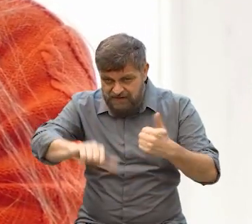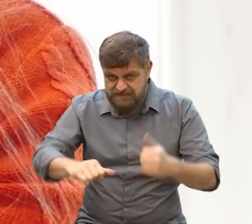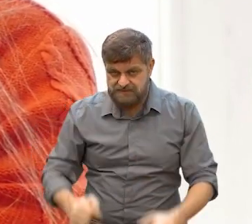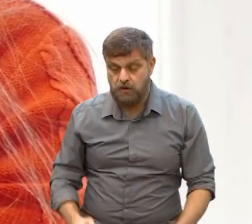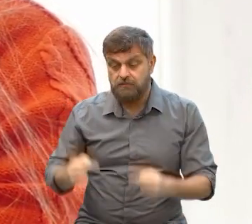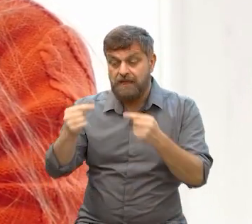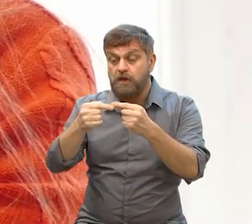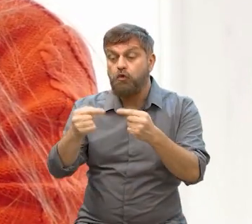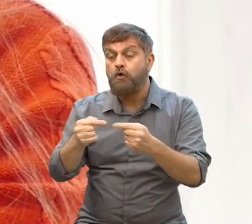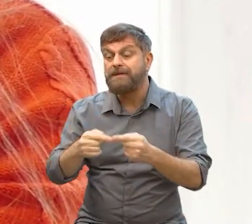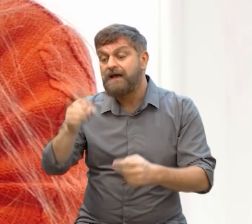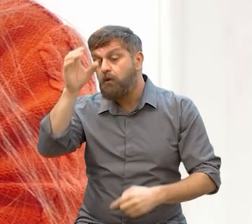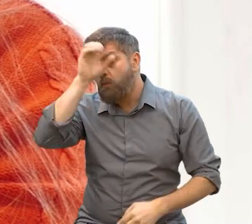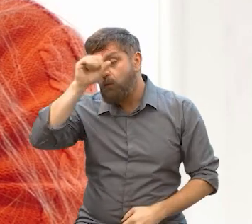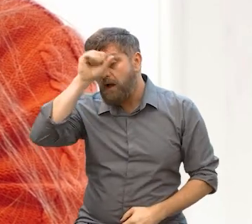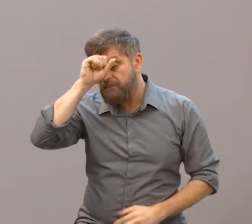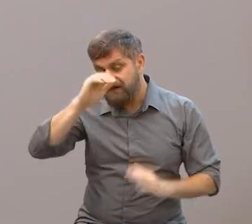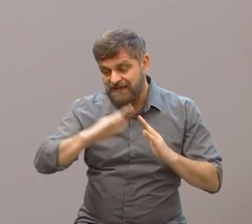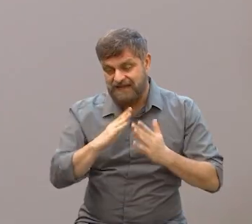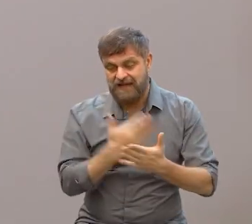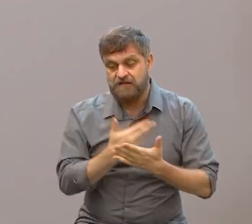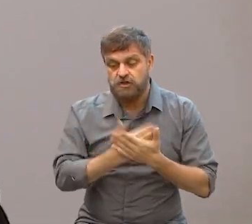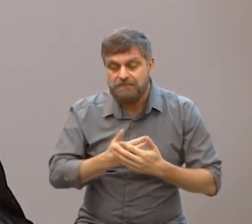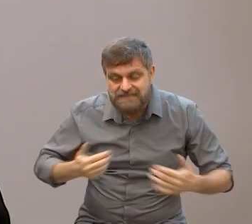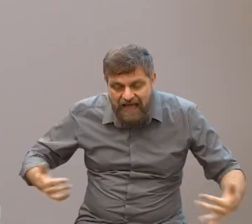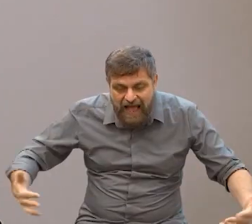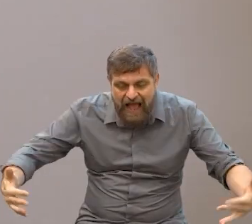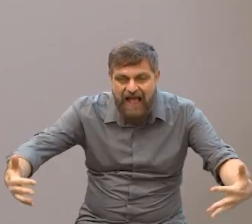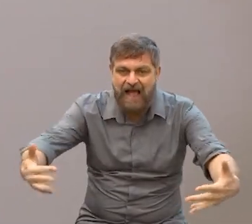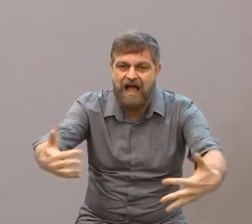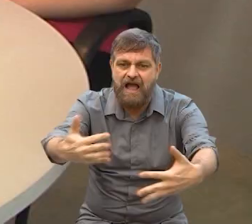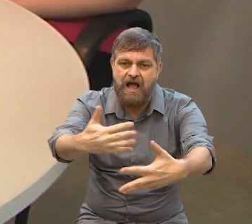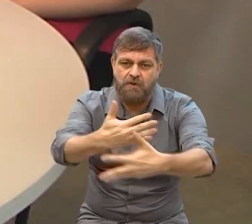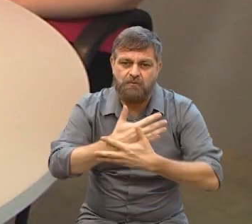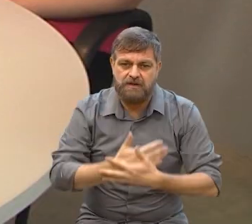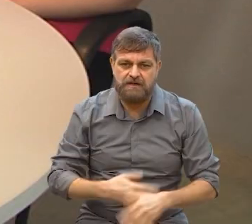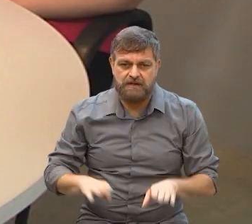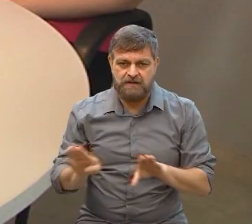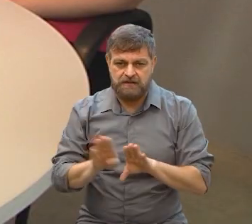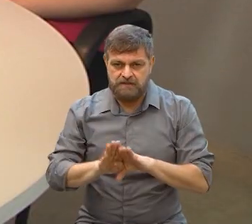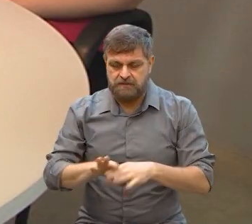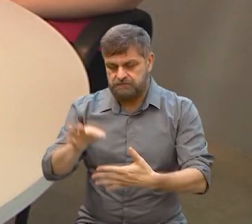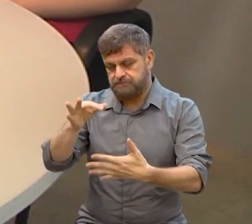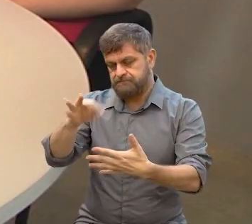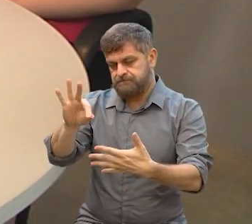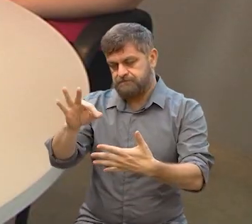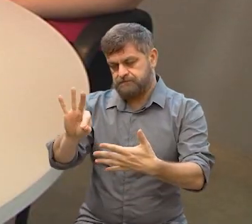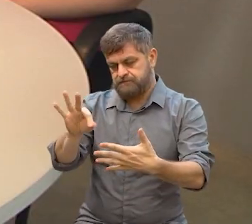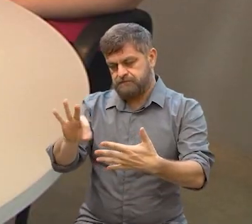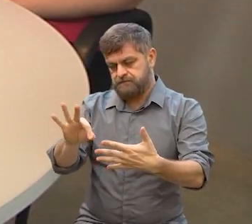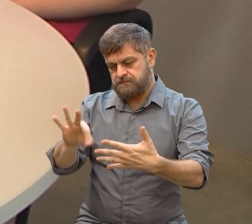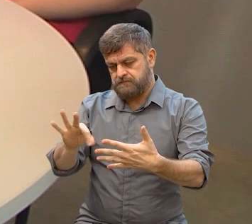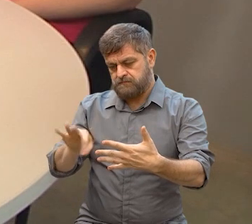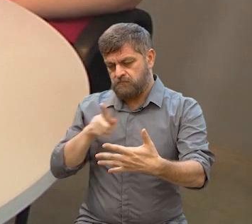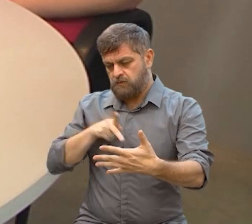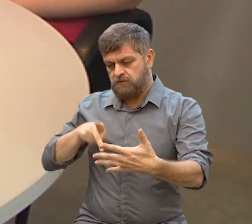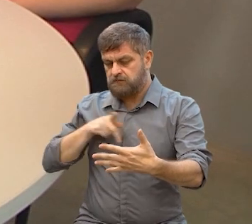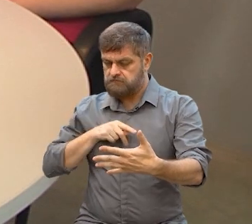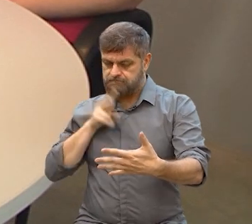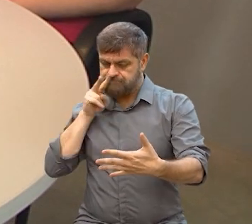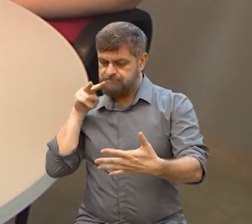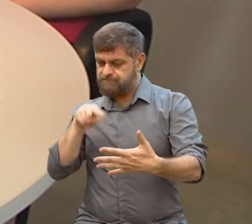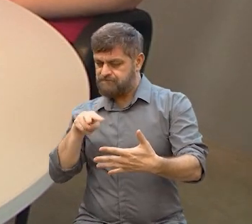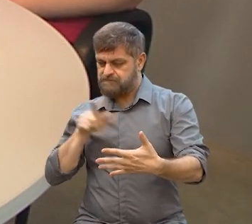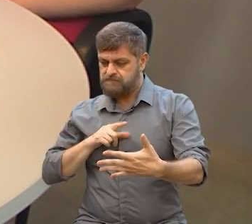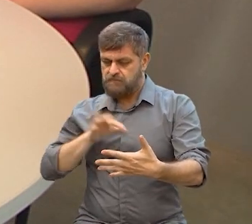O ambiente escolar tem que ser acolhedor, na verdade, Exatamente. né? E a mesma coisa na correção, né, Carol? Quando você vai corrigir a prova, você faz uma correção